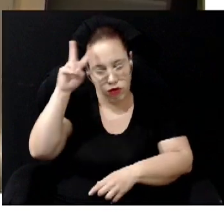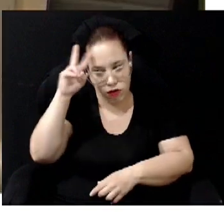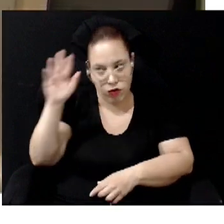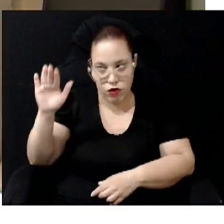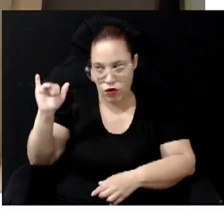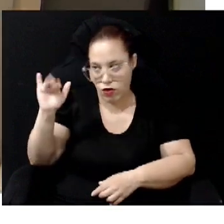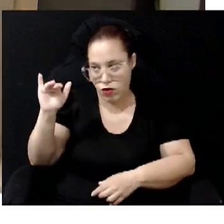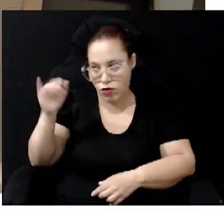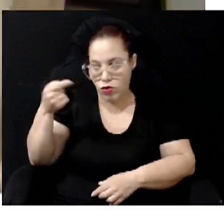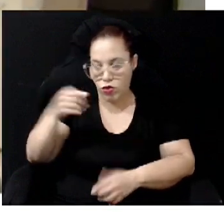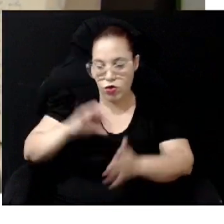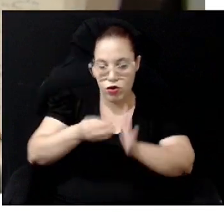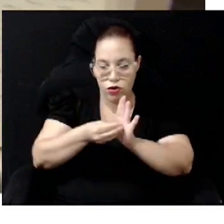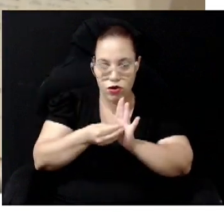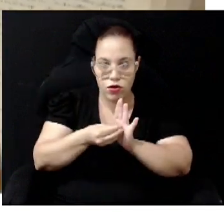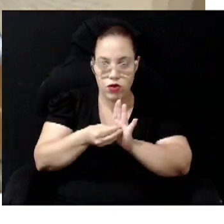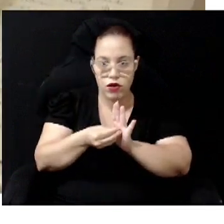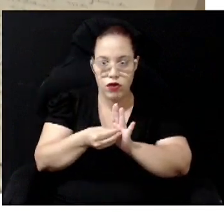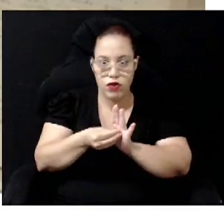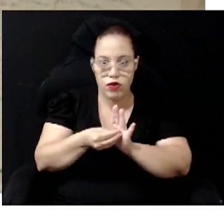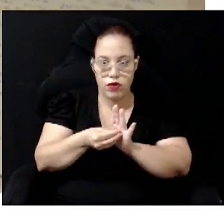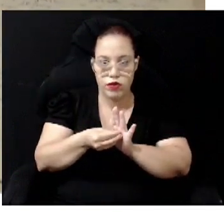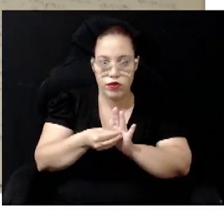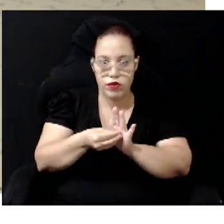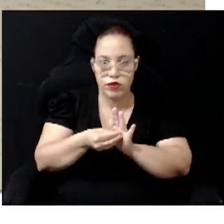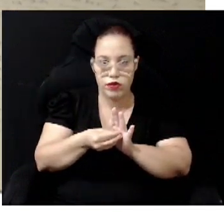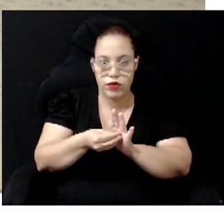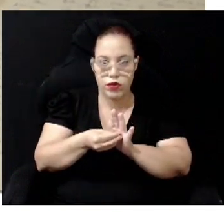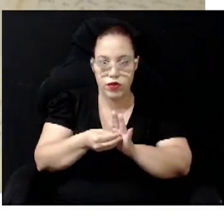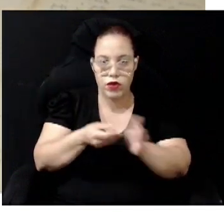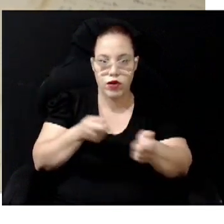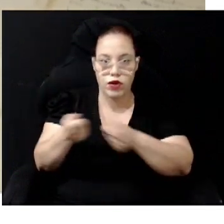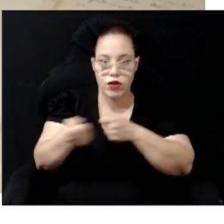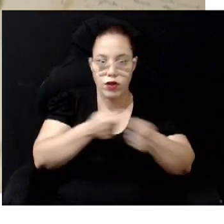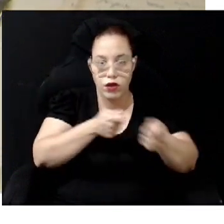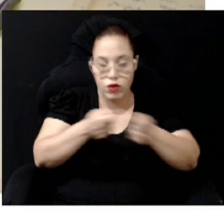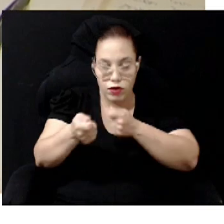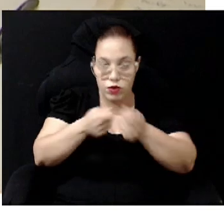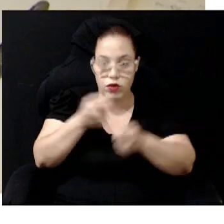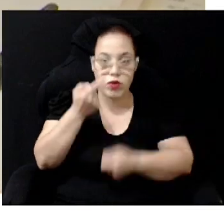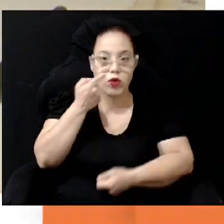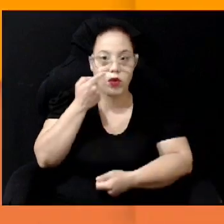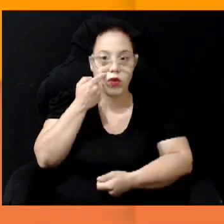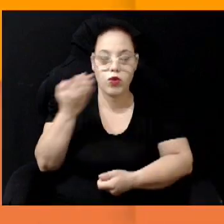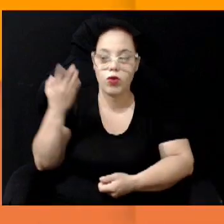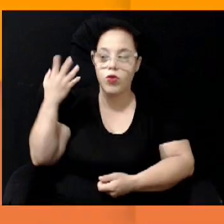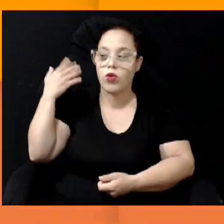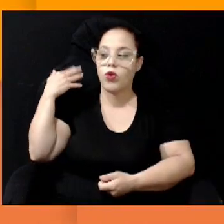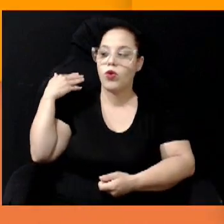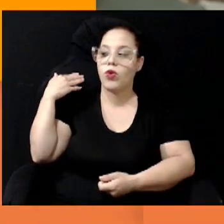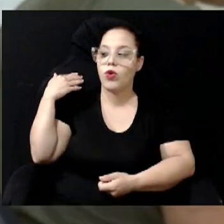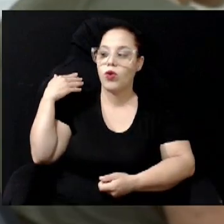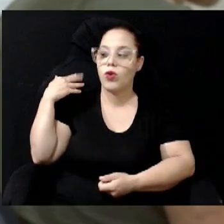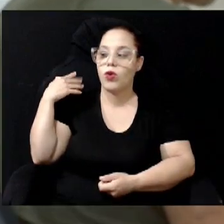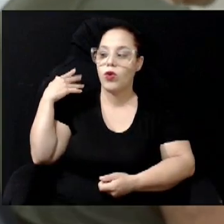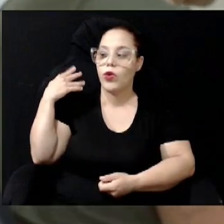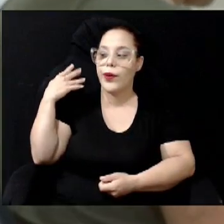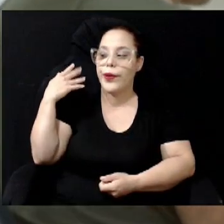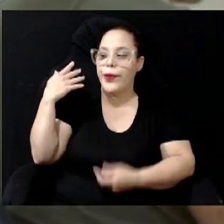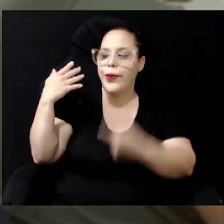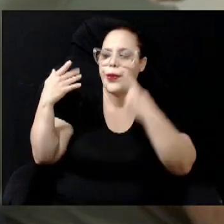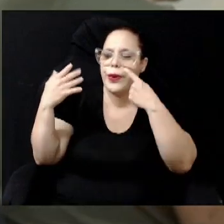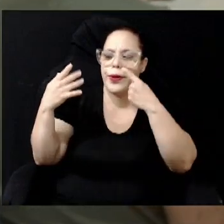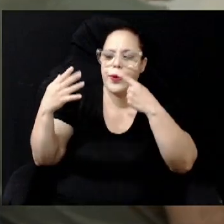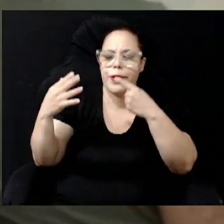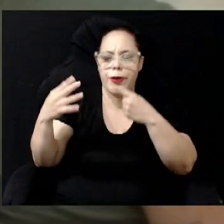arquivo. Sim. Então, pensando também nessa organização, olhar para o passado, para os processos sociais